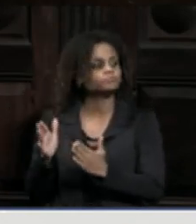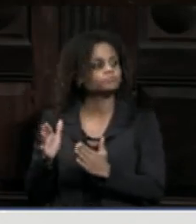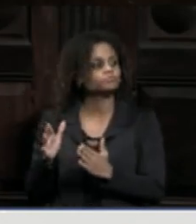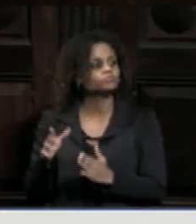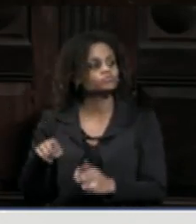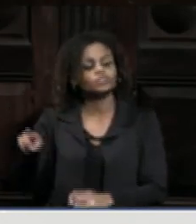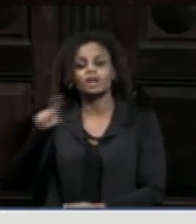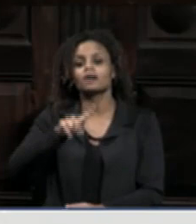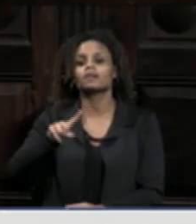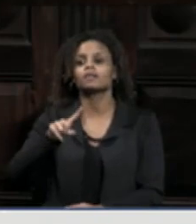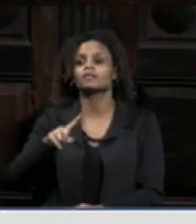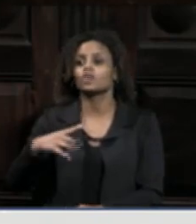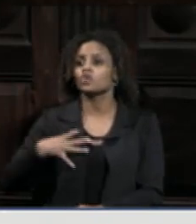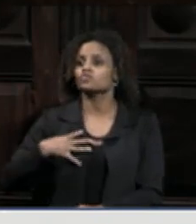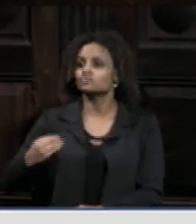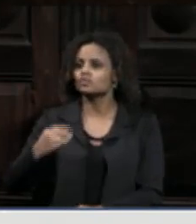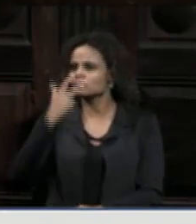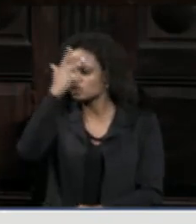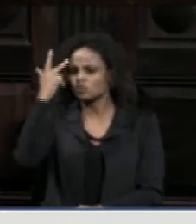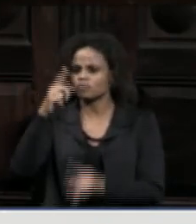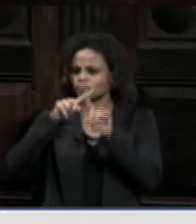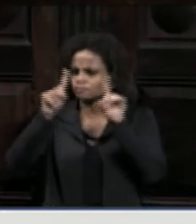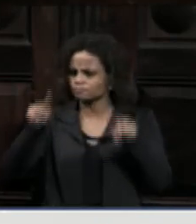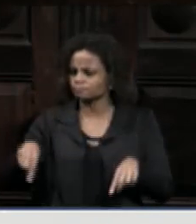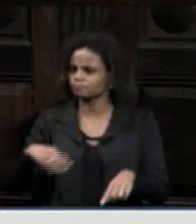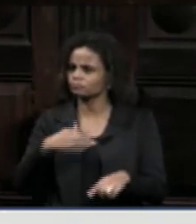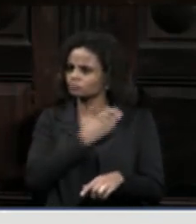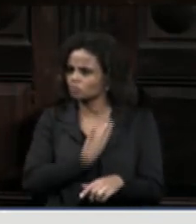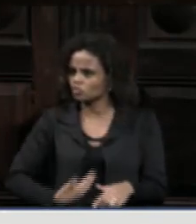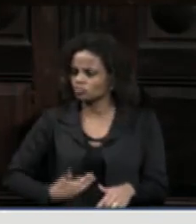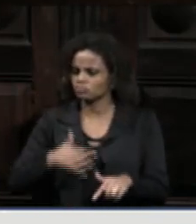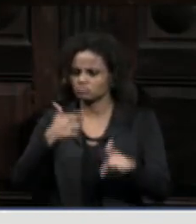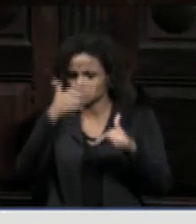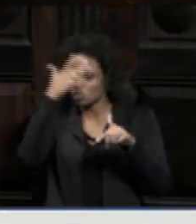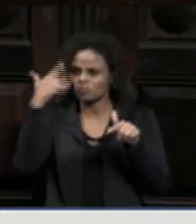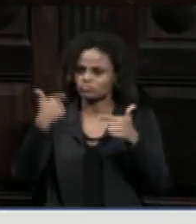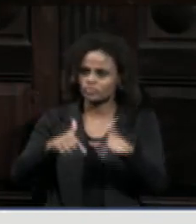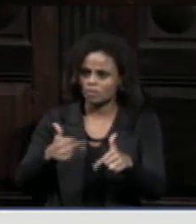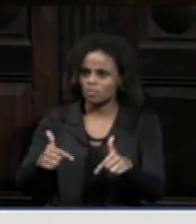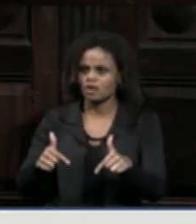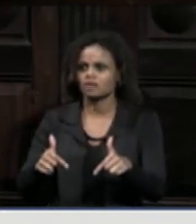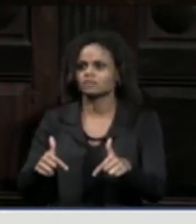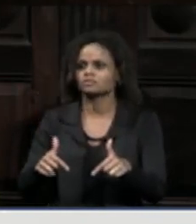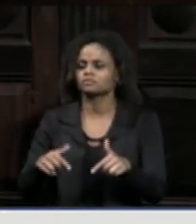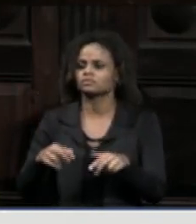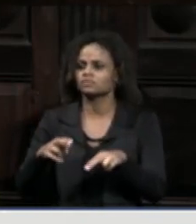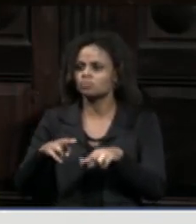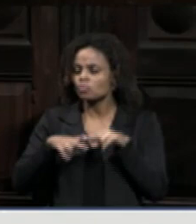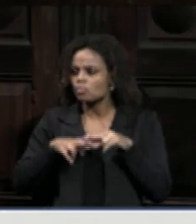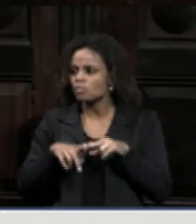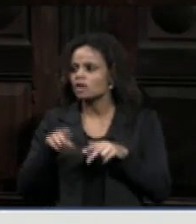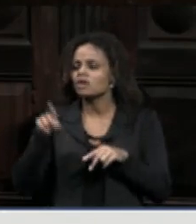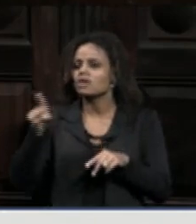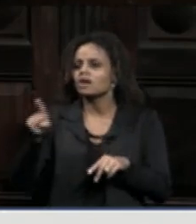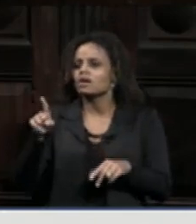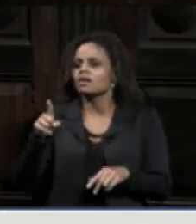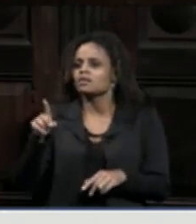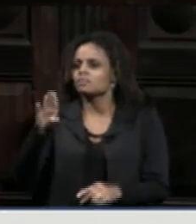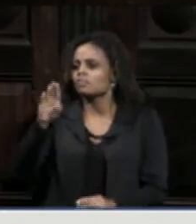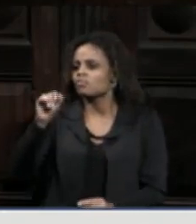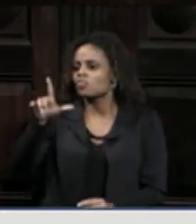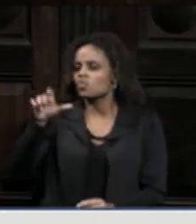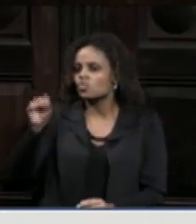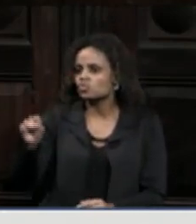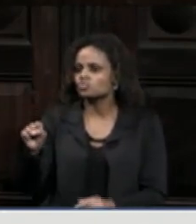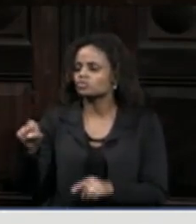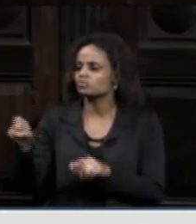aos filhos da classe trabalhadora, que através de bolsa, financiamento ou por qualquer